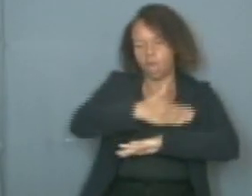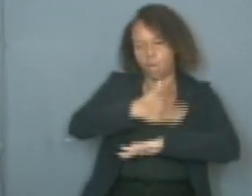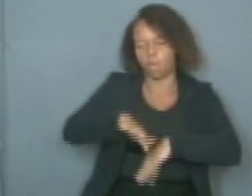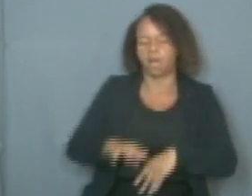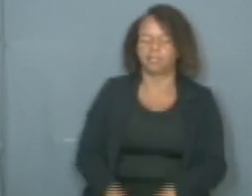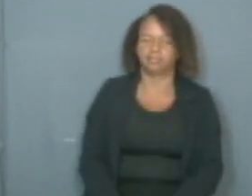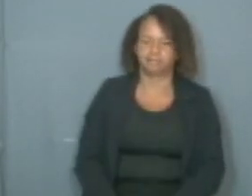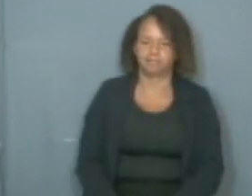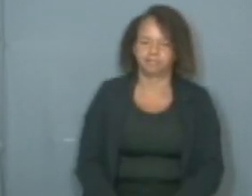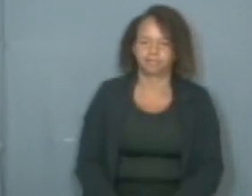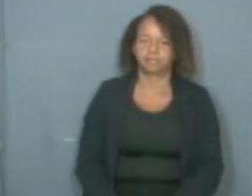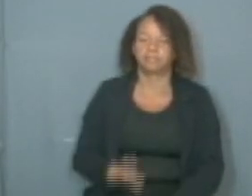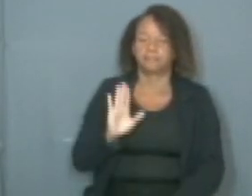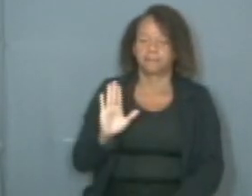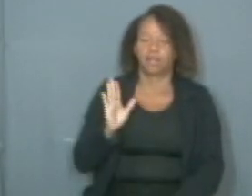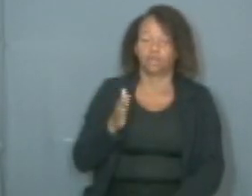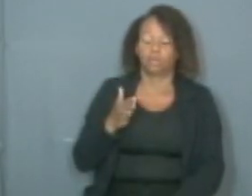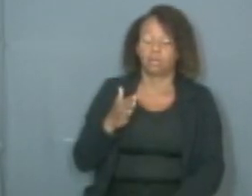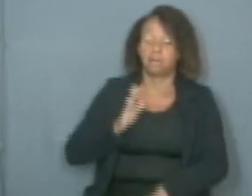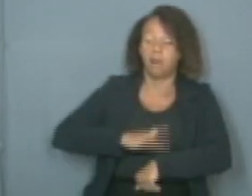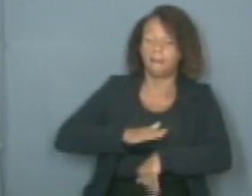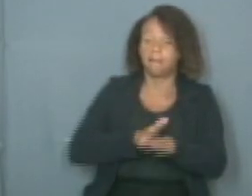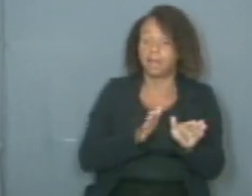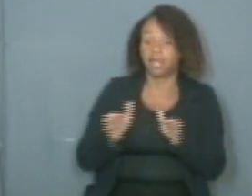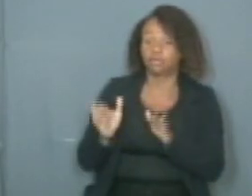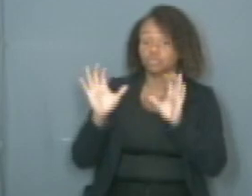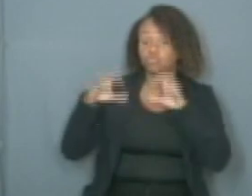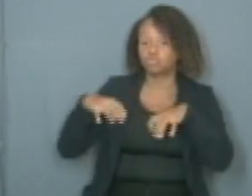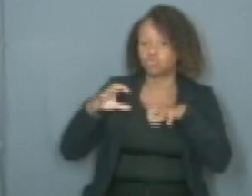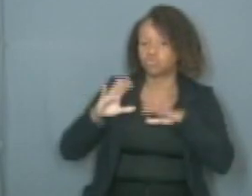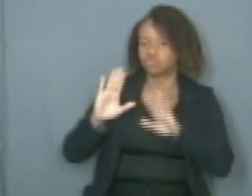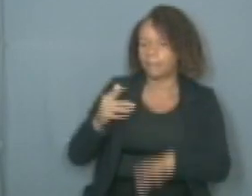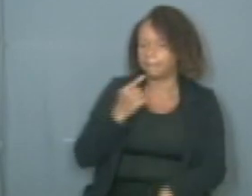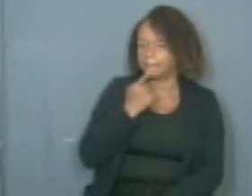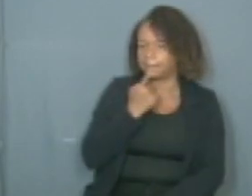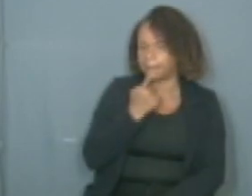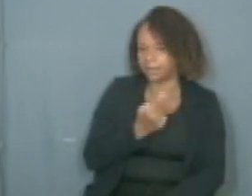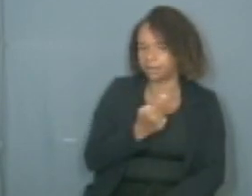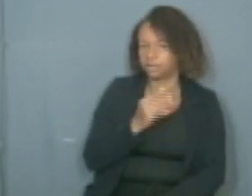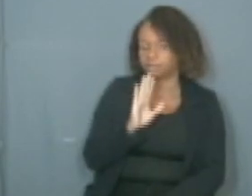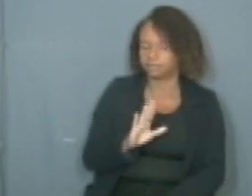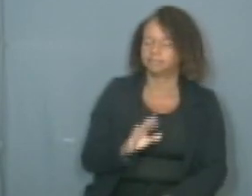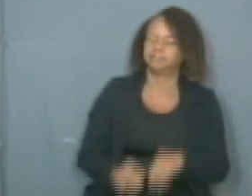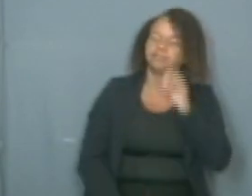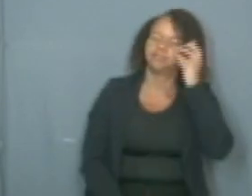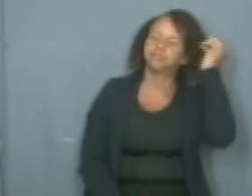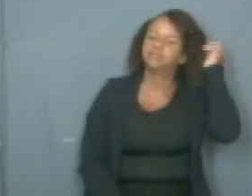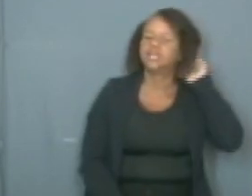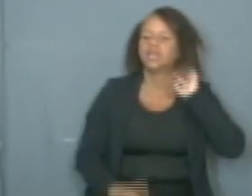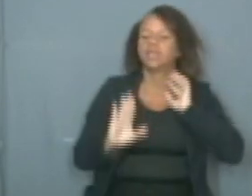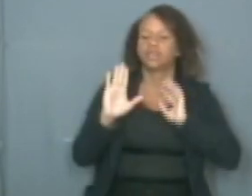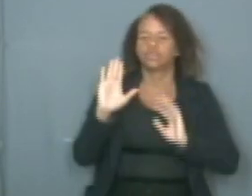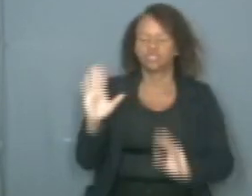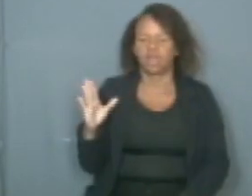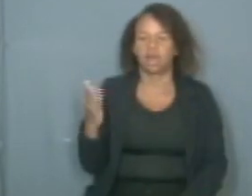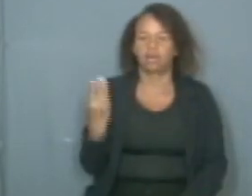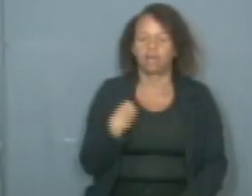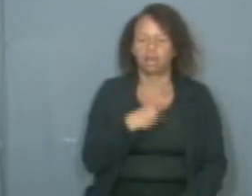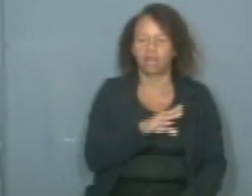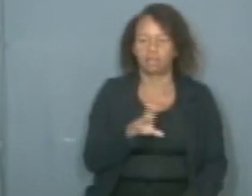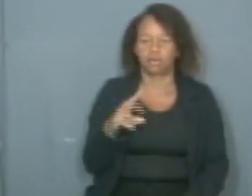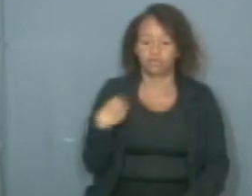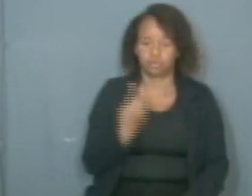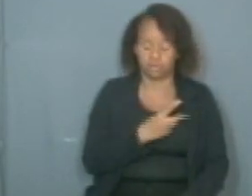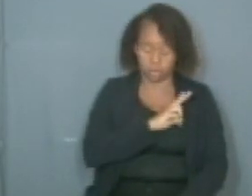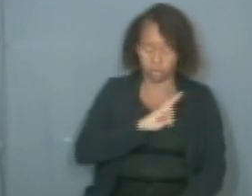acontece? Nós estamos entrando no período de chuva, tá? Eu dei uma separada aqui, nós colocamos os vereadores como um